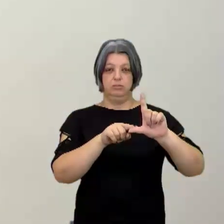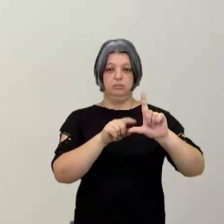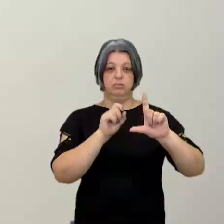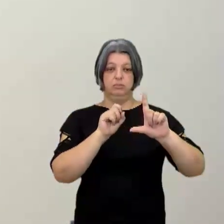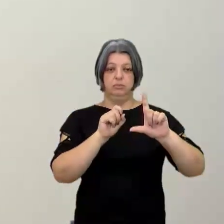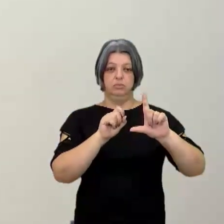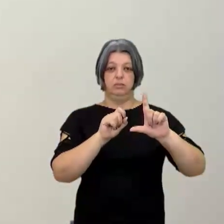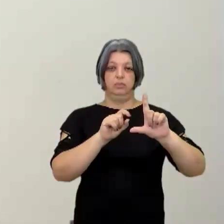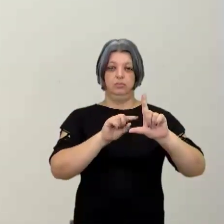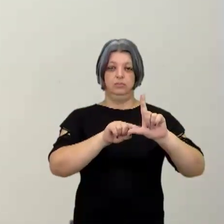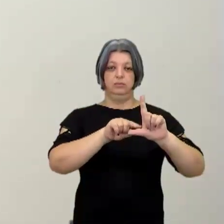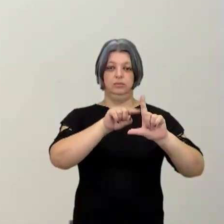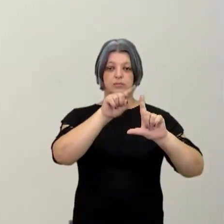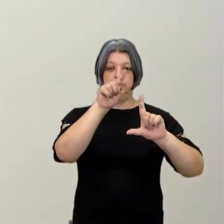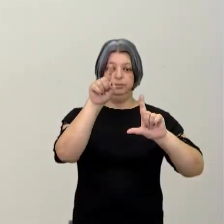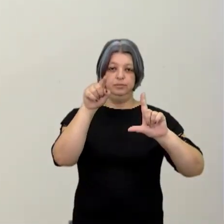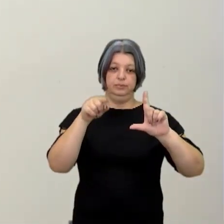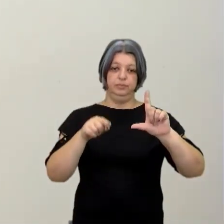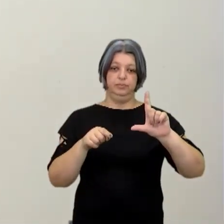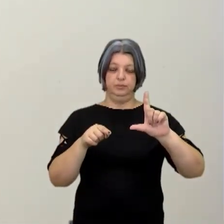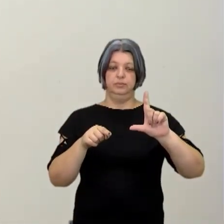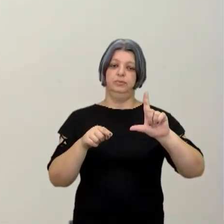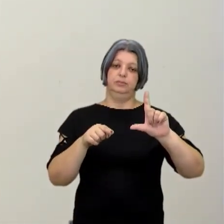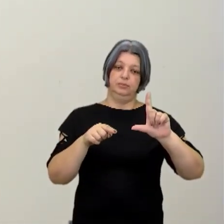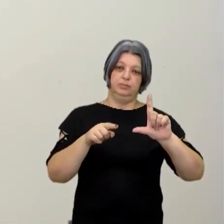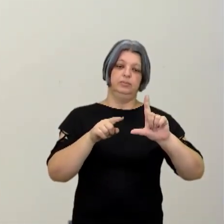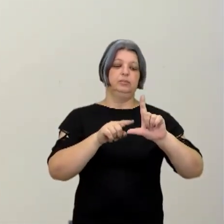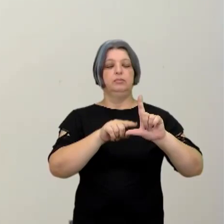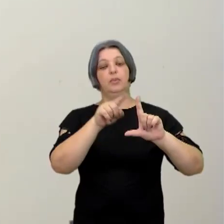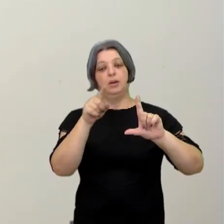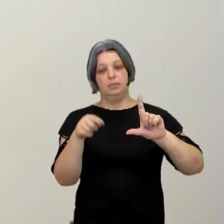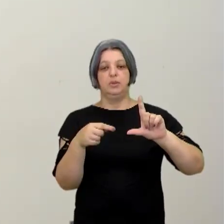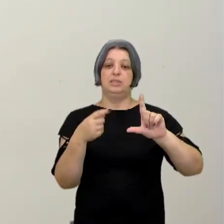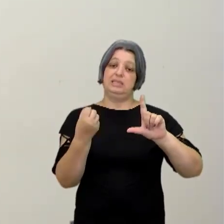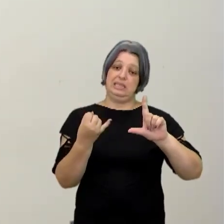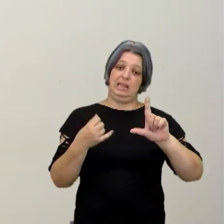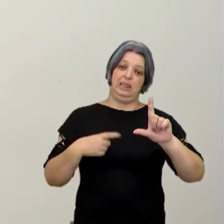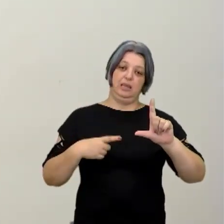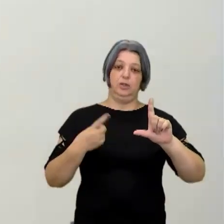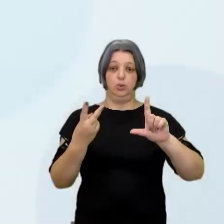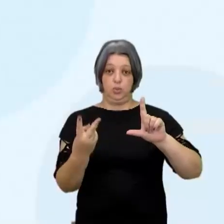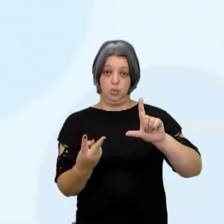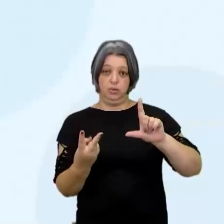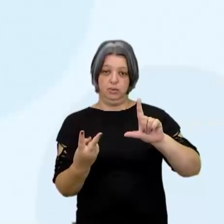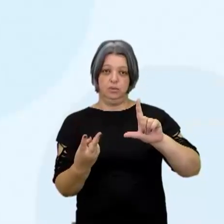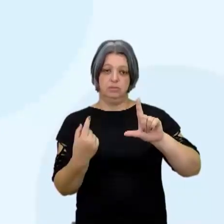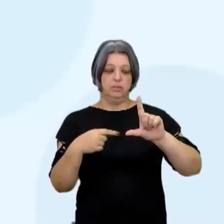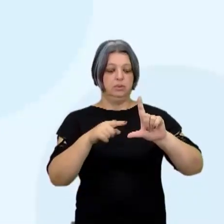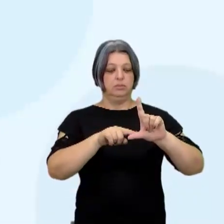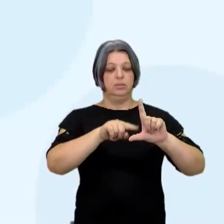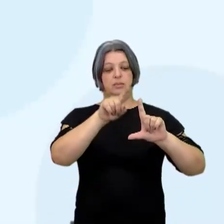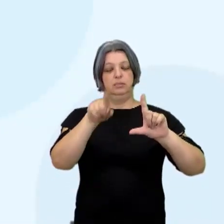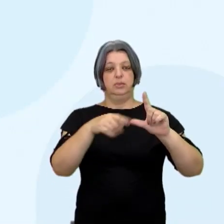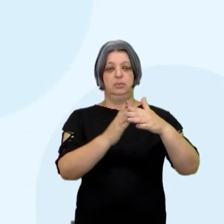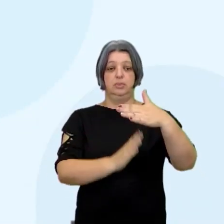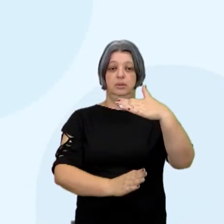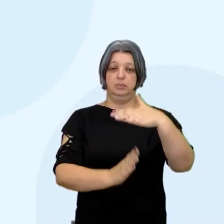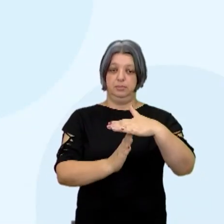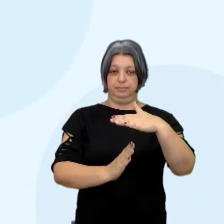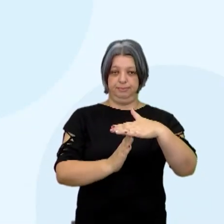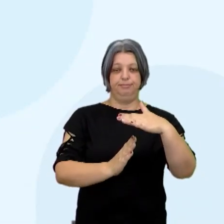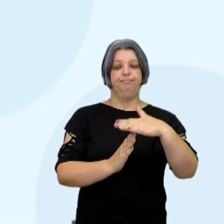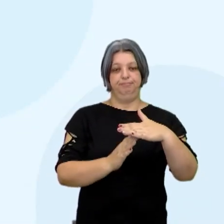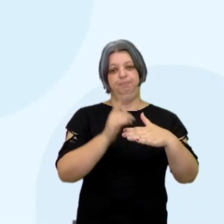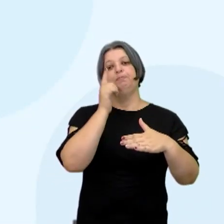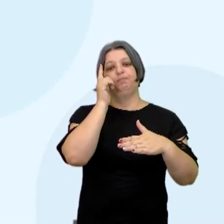tá sempre no meio aí né das duas raízes e se tiver duas né E ela representa o valor máximo que é só parava